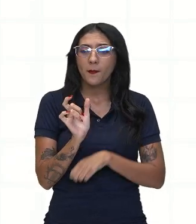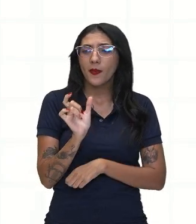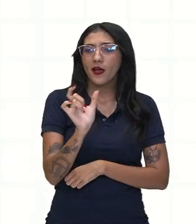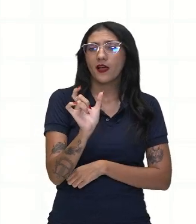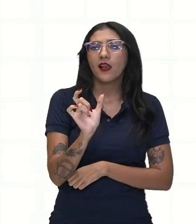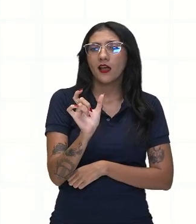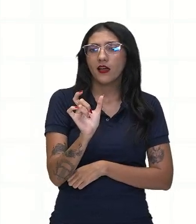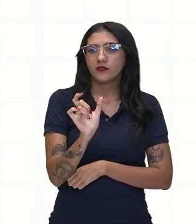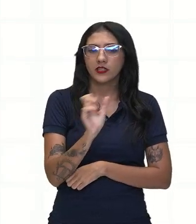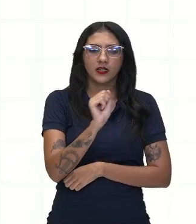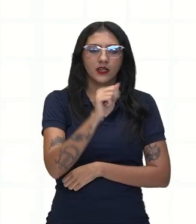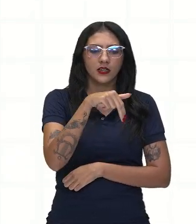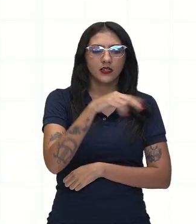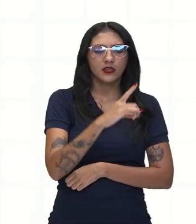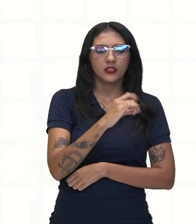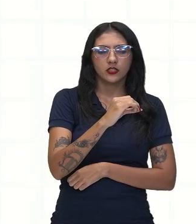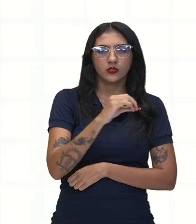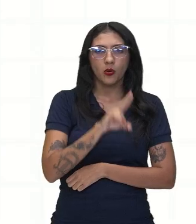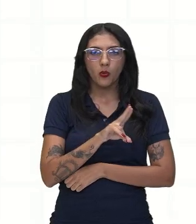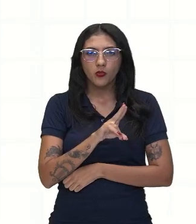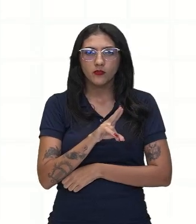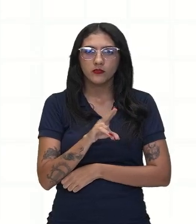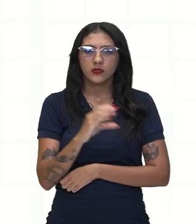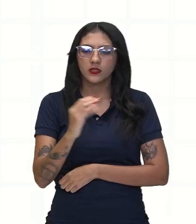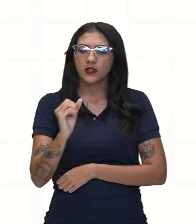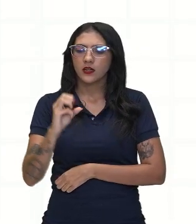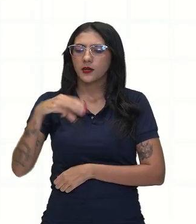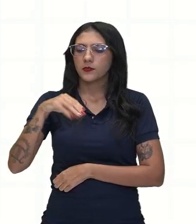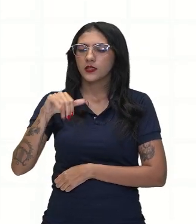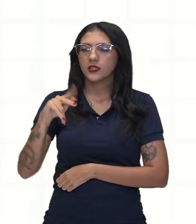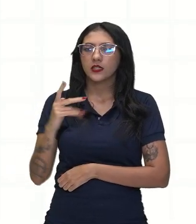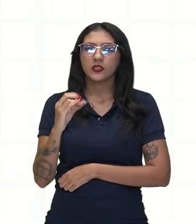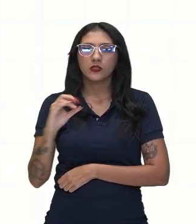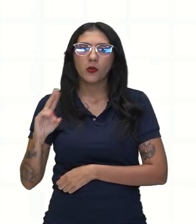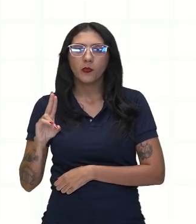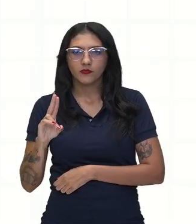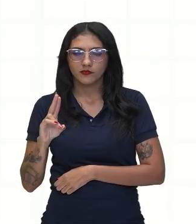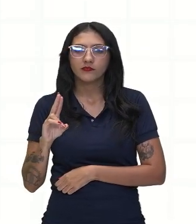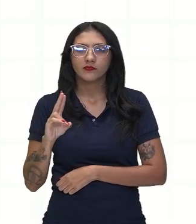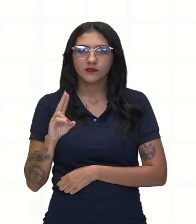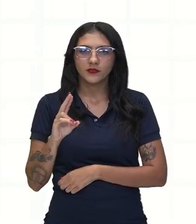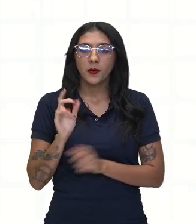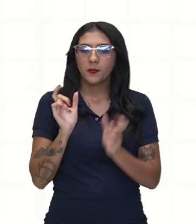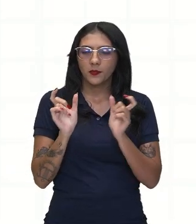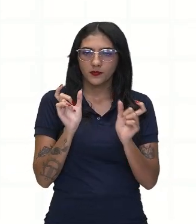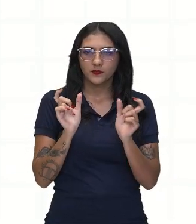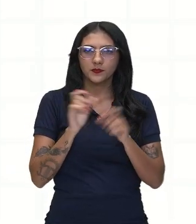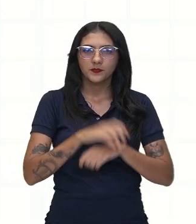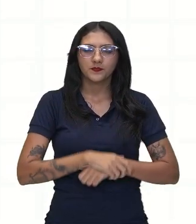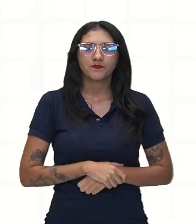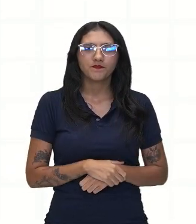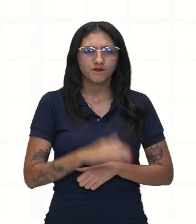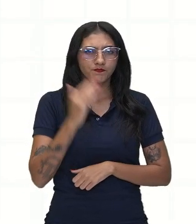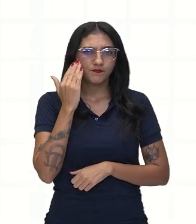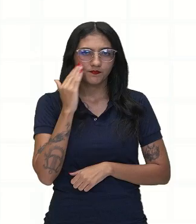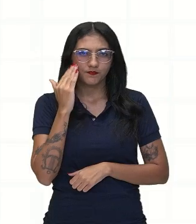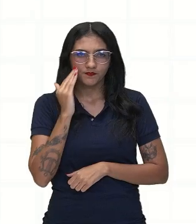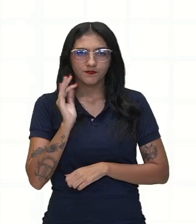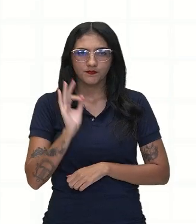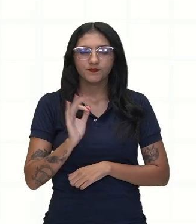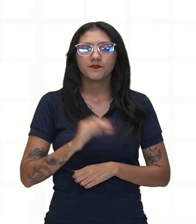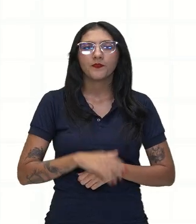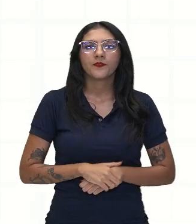andou e caminhou são palavras sinônimas, porque elas têm significados parecidos. Entendido, pessoal? Muito